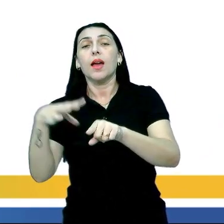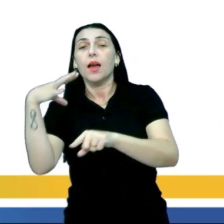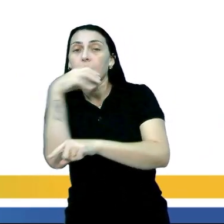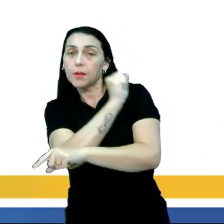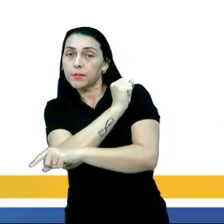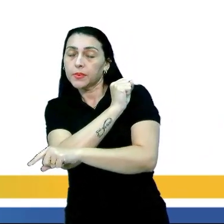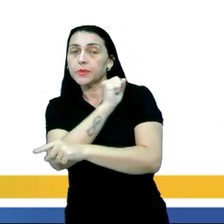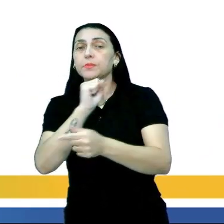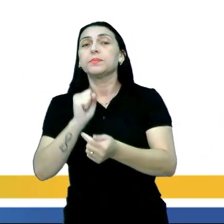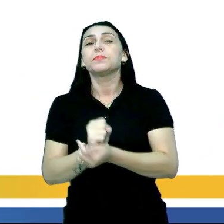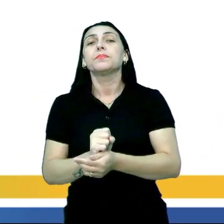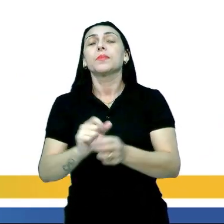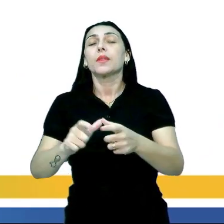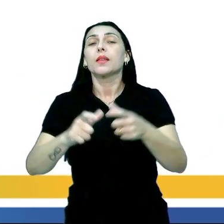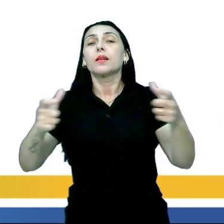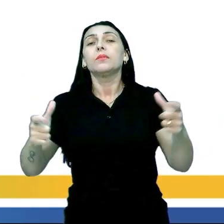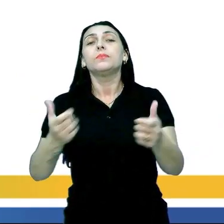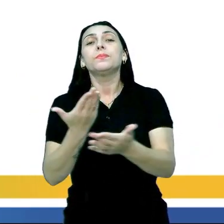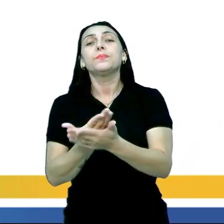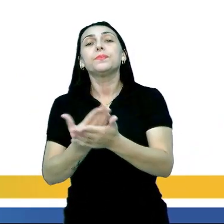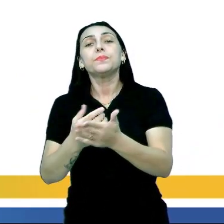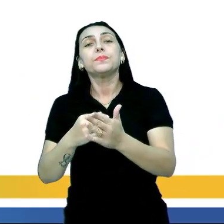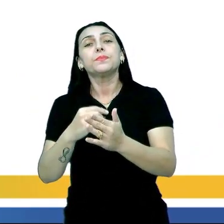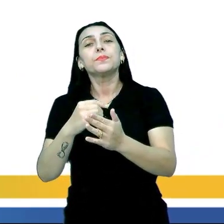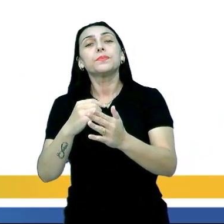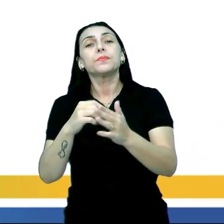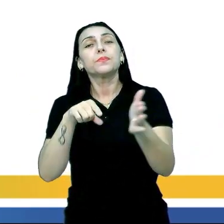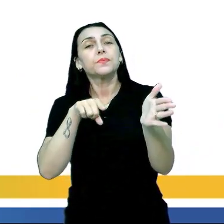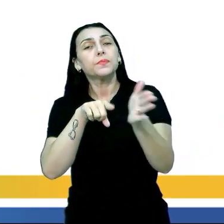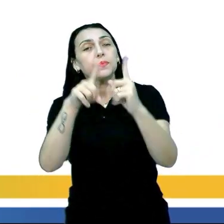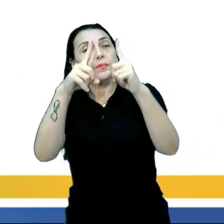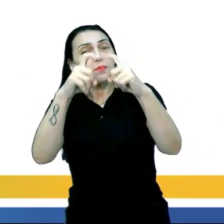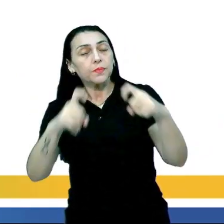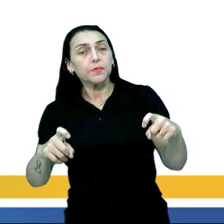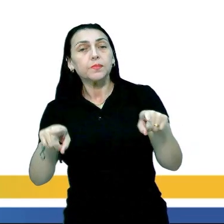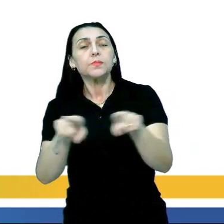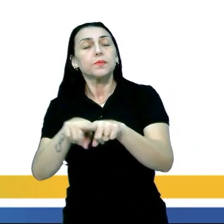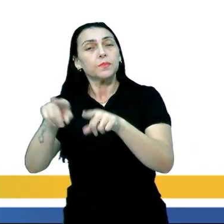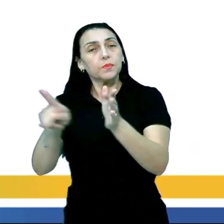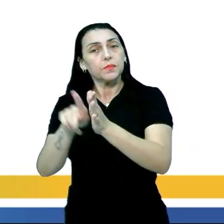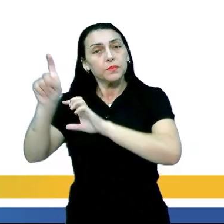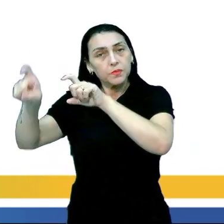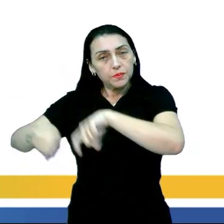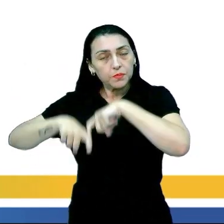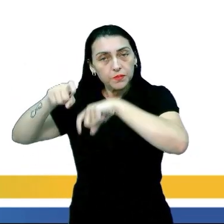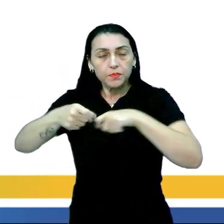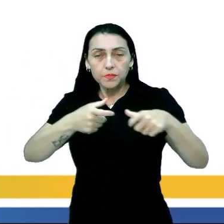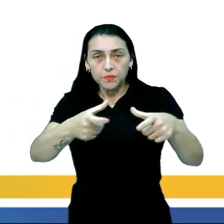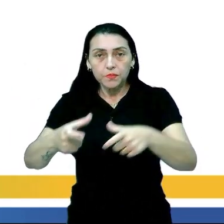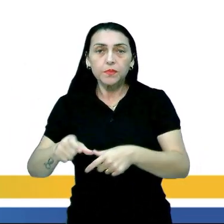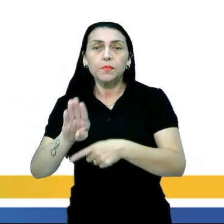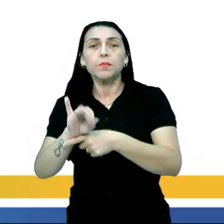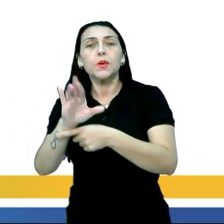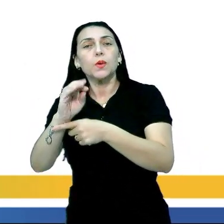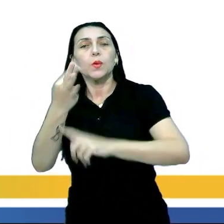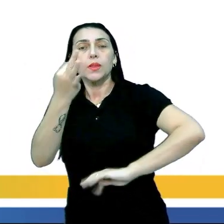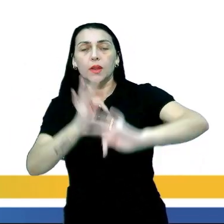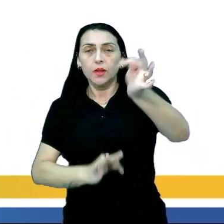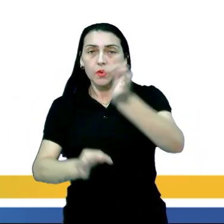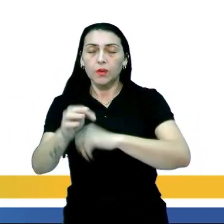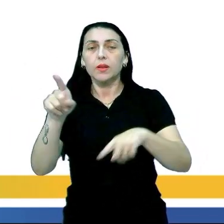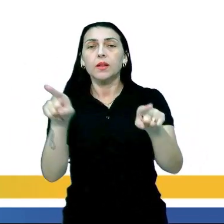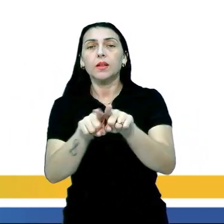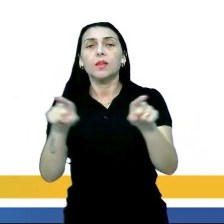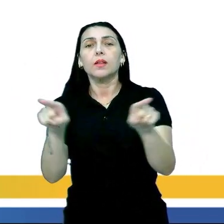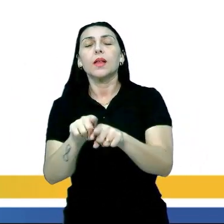dinâmica. Então, vai abranger estudos científicos relacionados com o campo e as áreas como a biotecnologia,